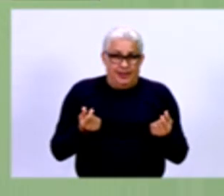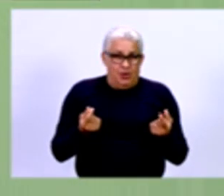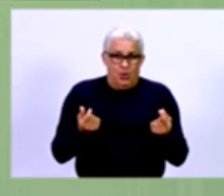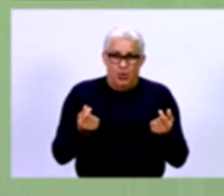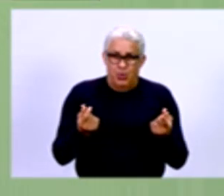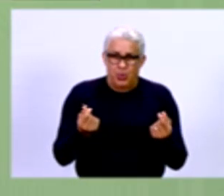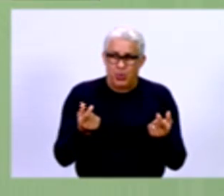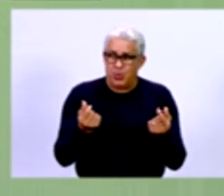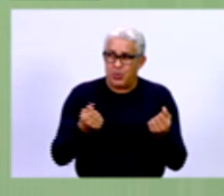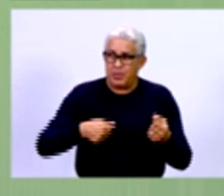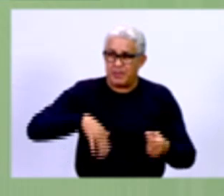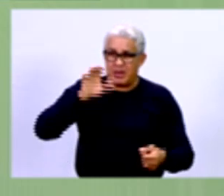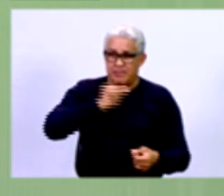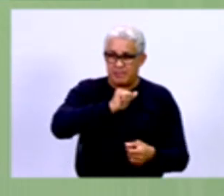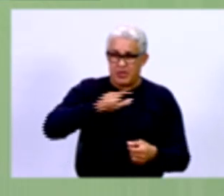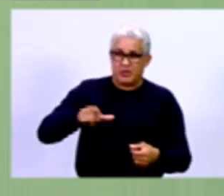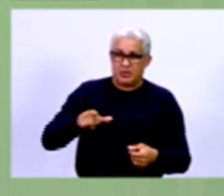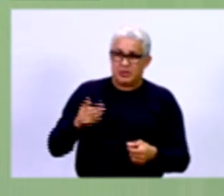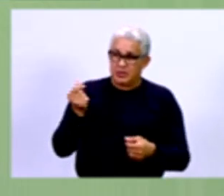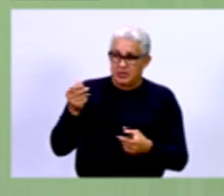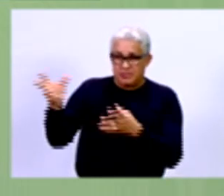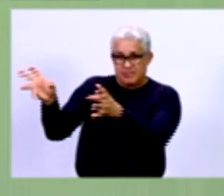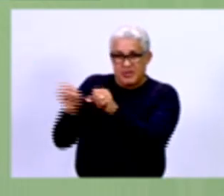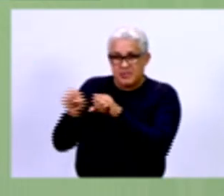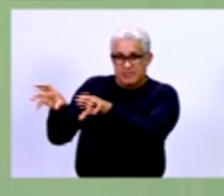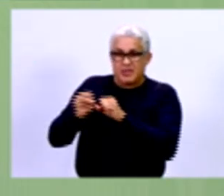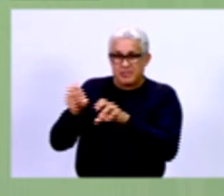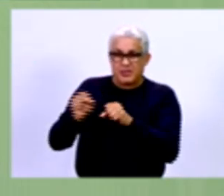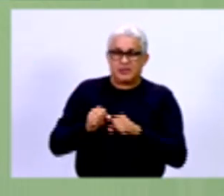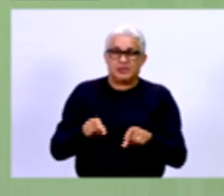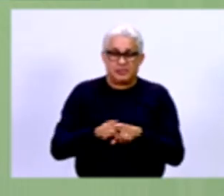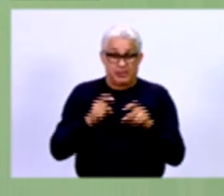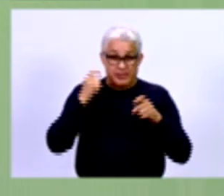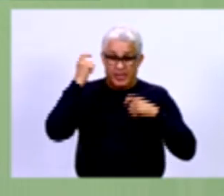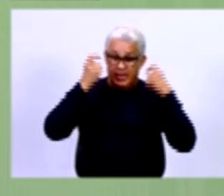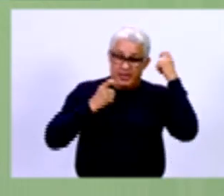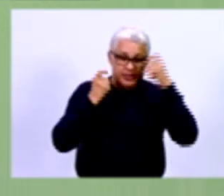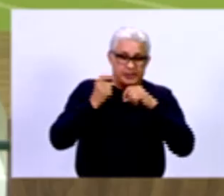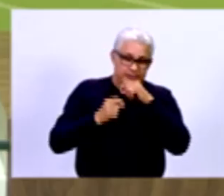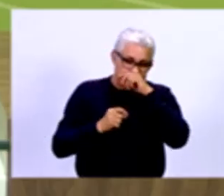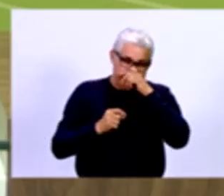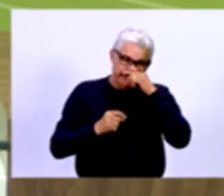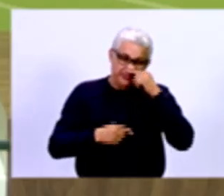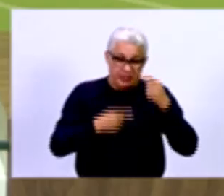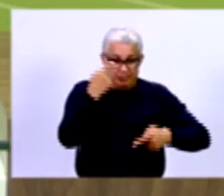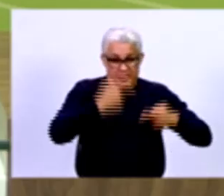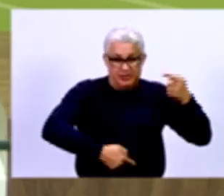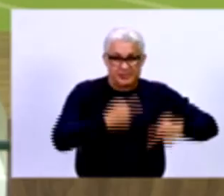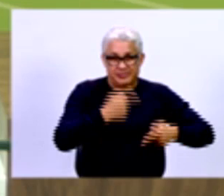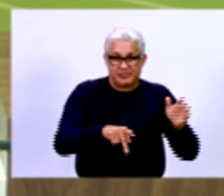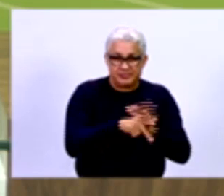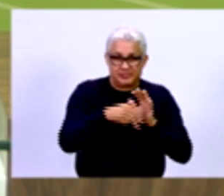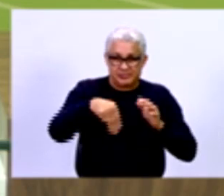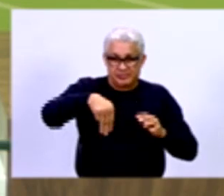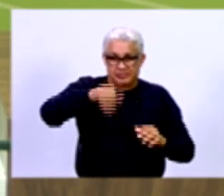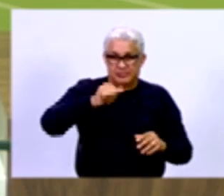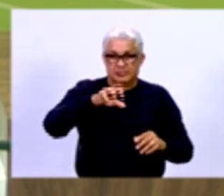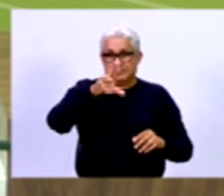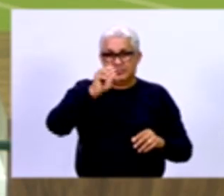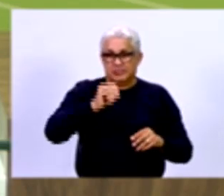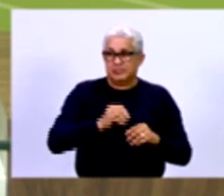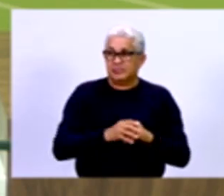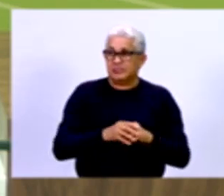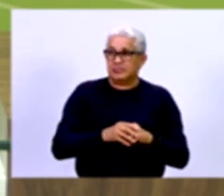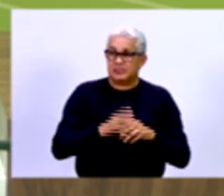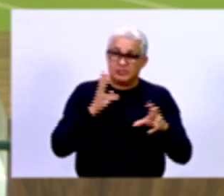reincidentemente maiores do que a arrecadação. Isso vem se tornando uma preocupação para a política macroeconômica e a gente trouxe esse